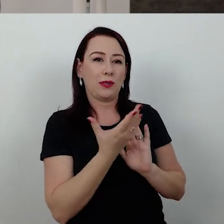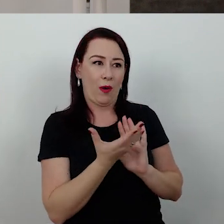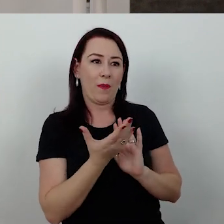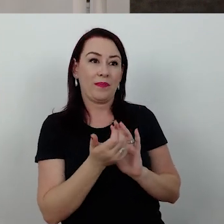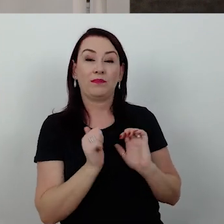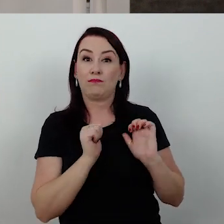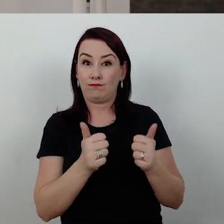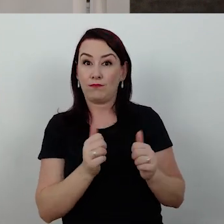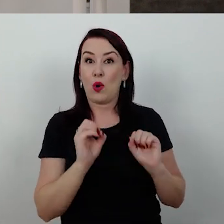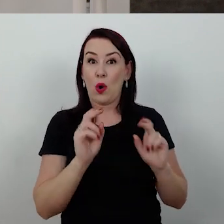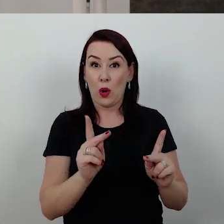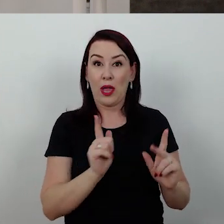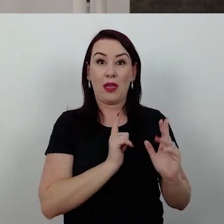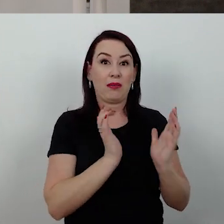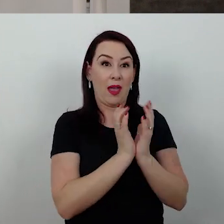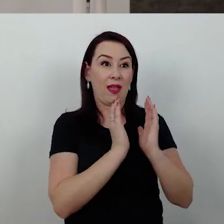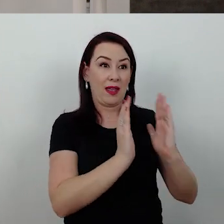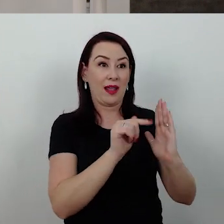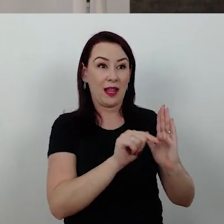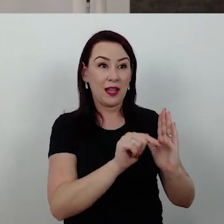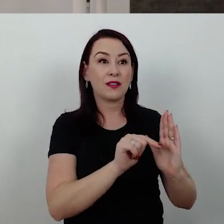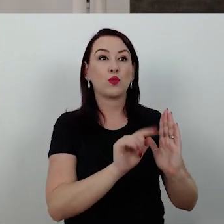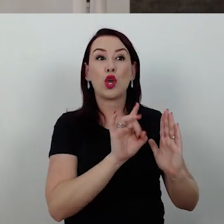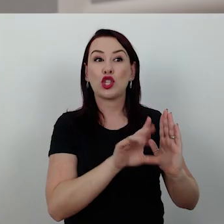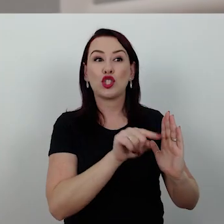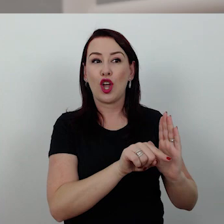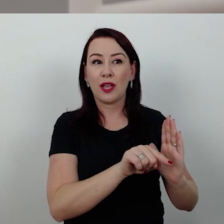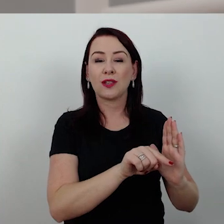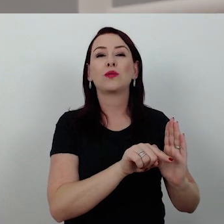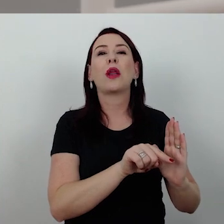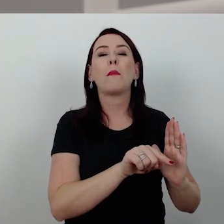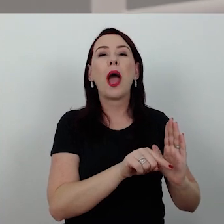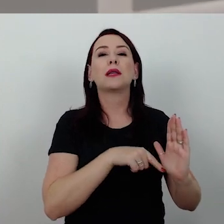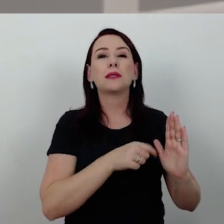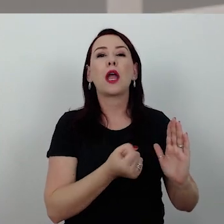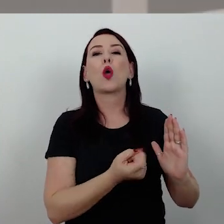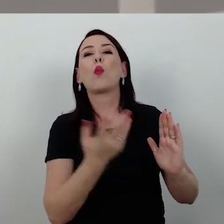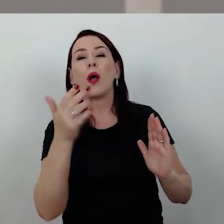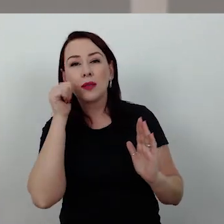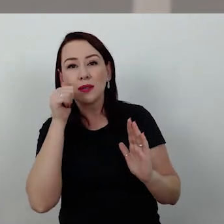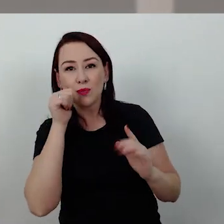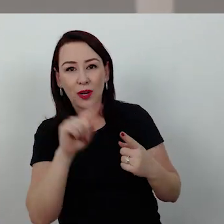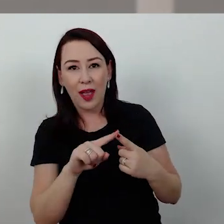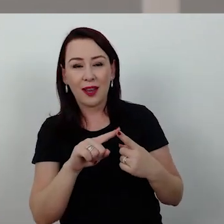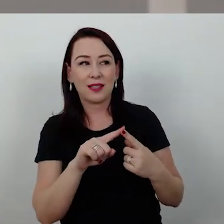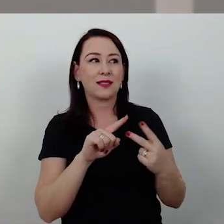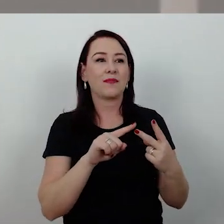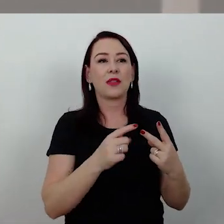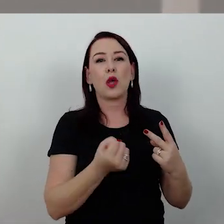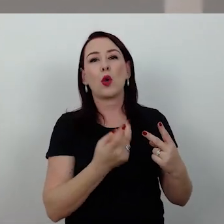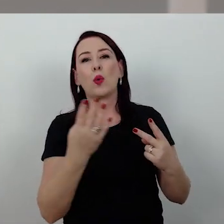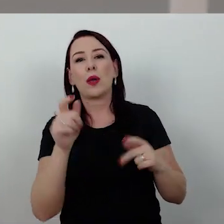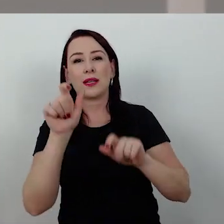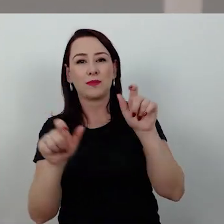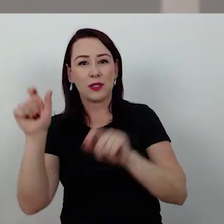produções que se atende também. Ok, estamos atendendo, tem essa mobilização aqui, mas a gente está falando de quantas mulheres nessas cabeças de equipe,